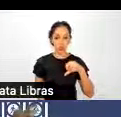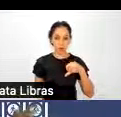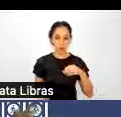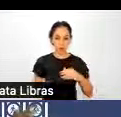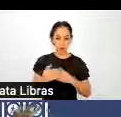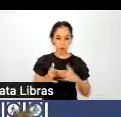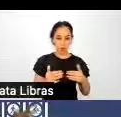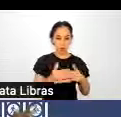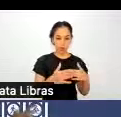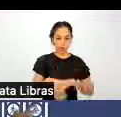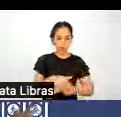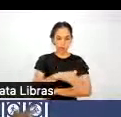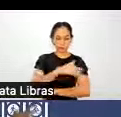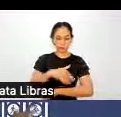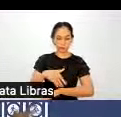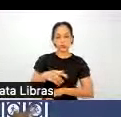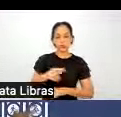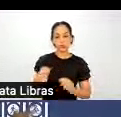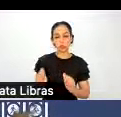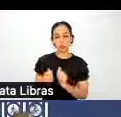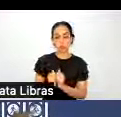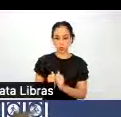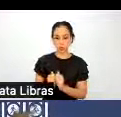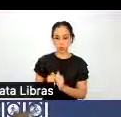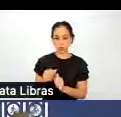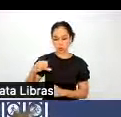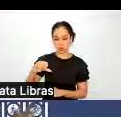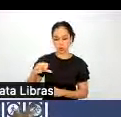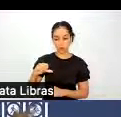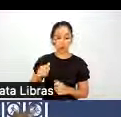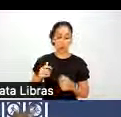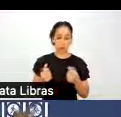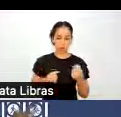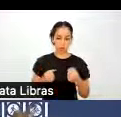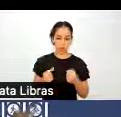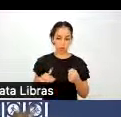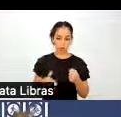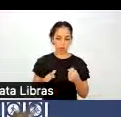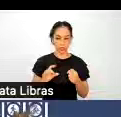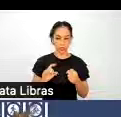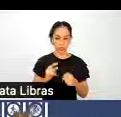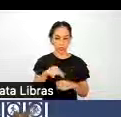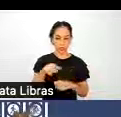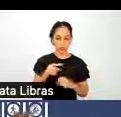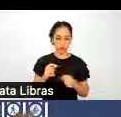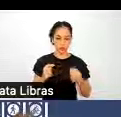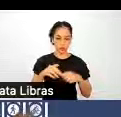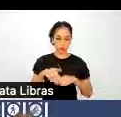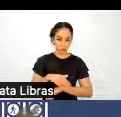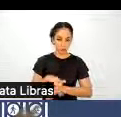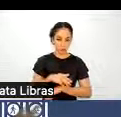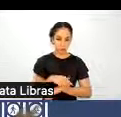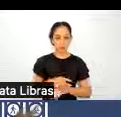metros, onde os veículos andariam só nessas ruas. Passa esse veículo de